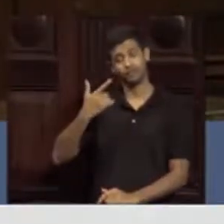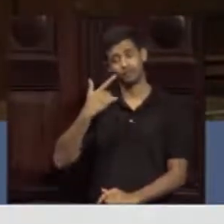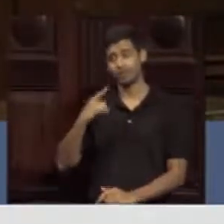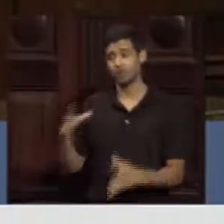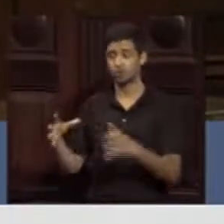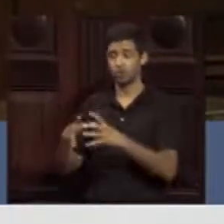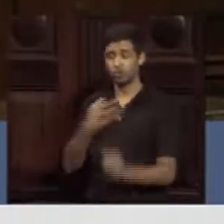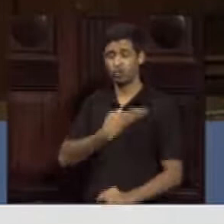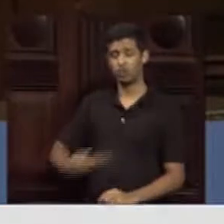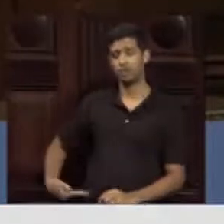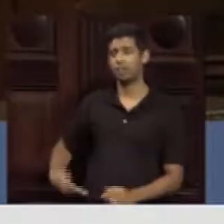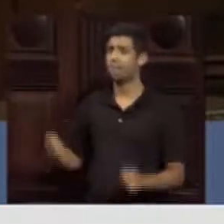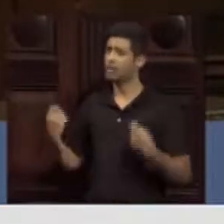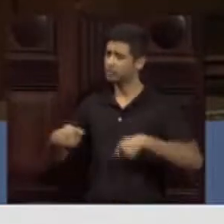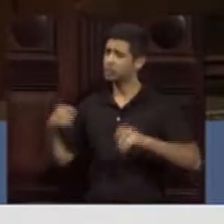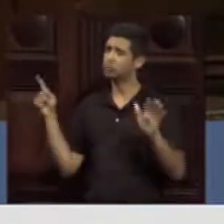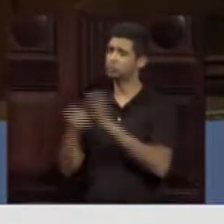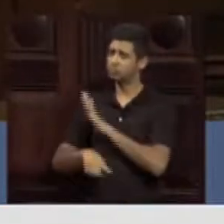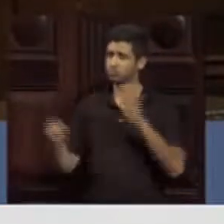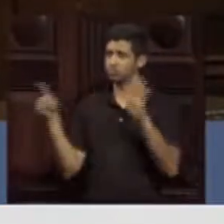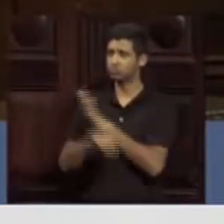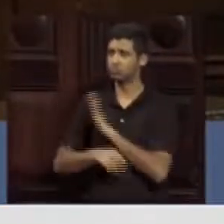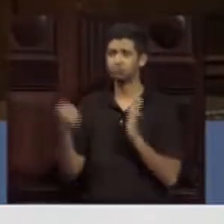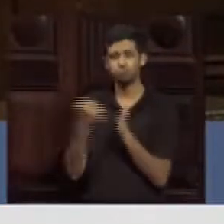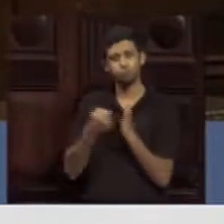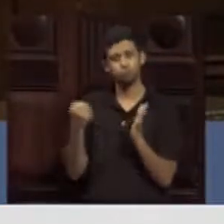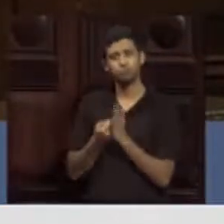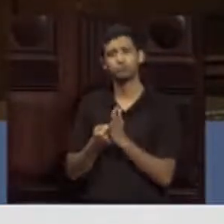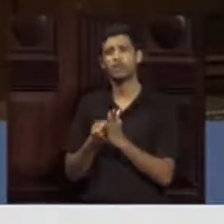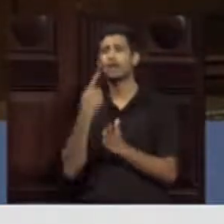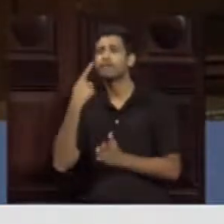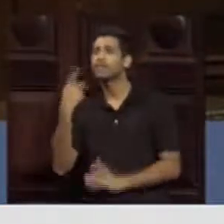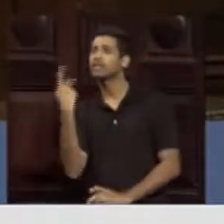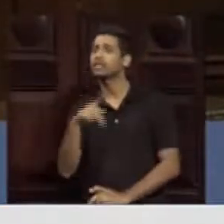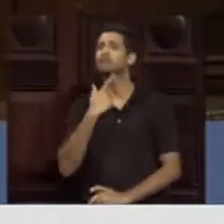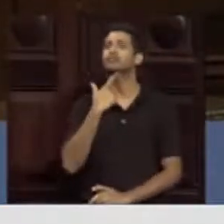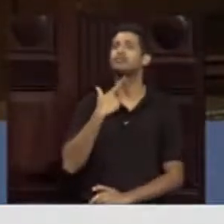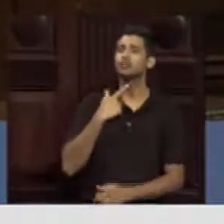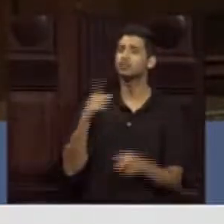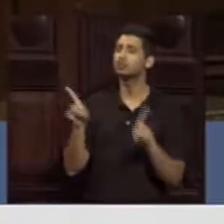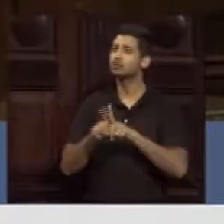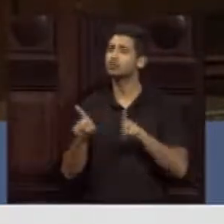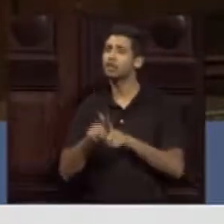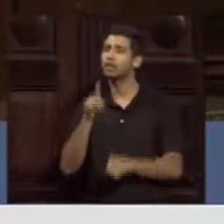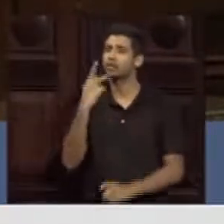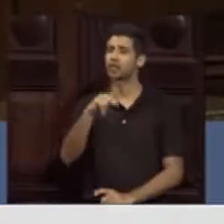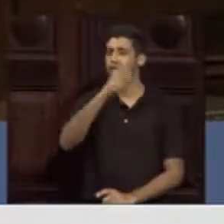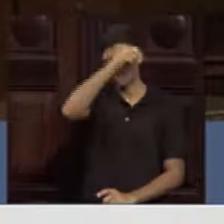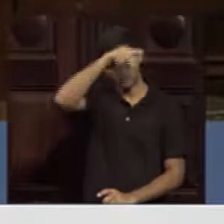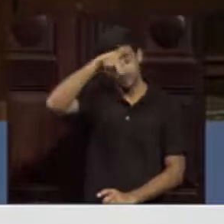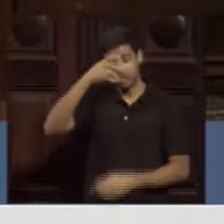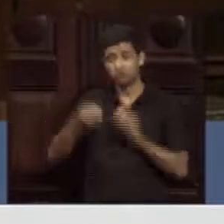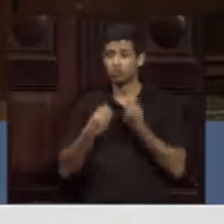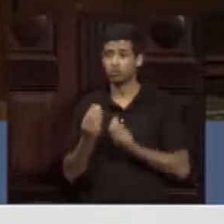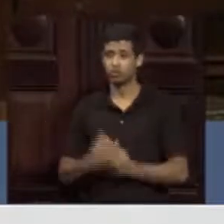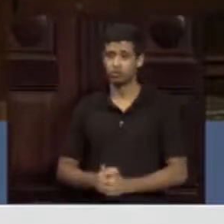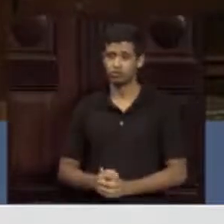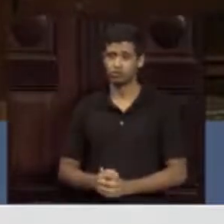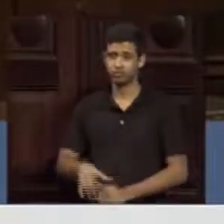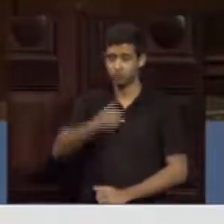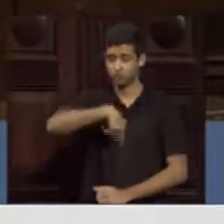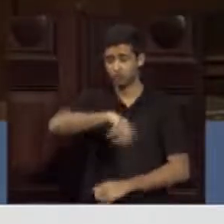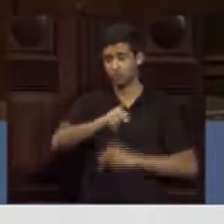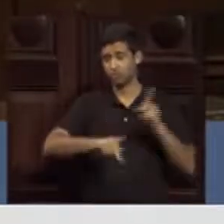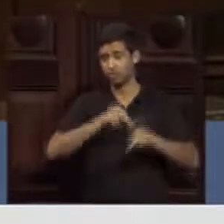um questionamento firme às intenções e à capacidade de governo do prefeito Marcelo Crivella. A nossa